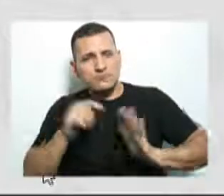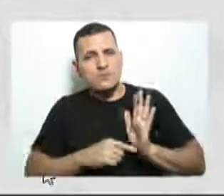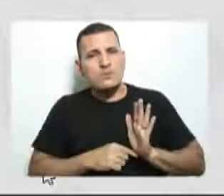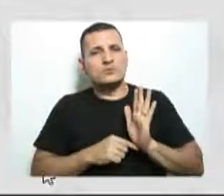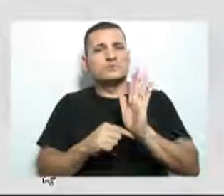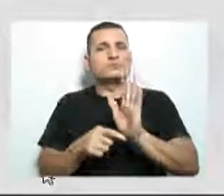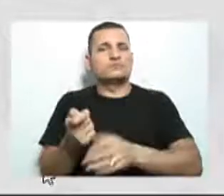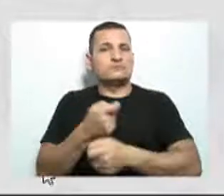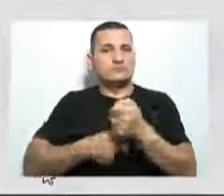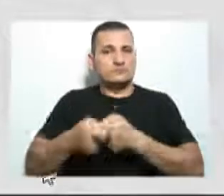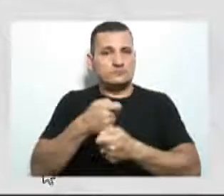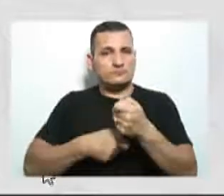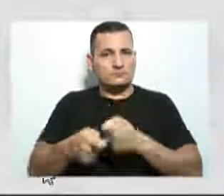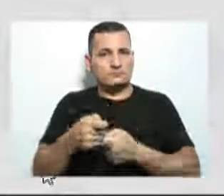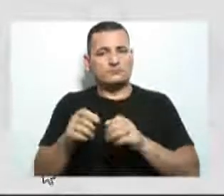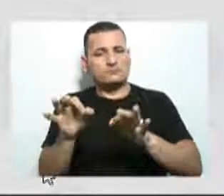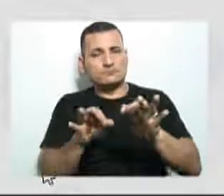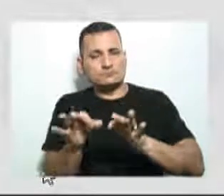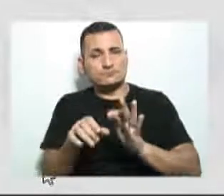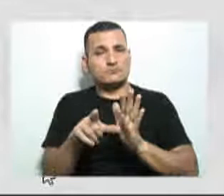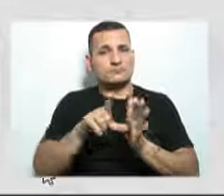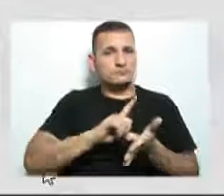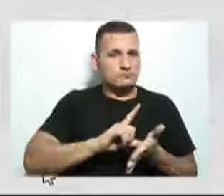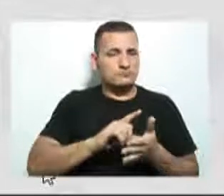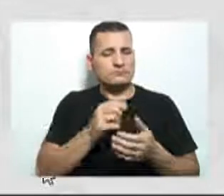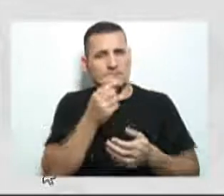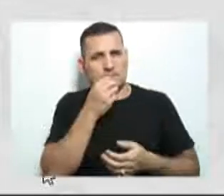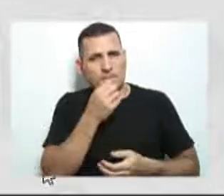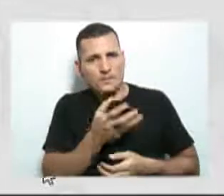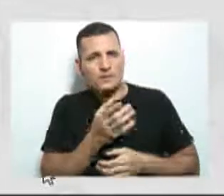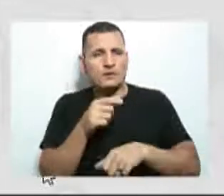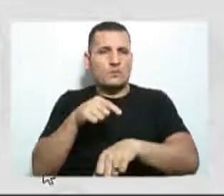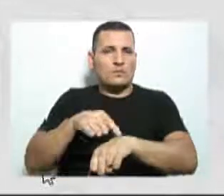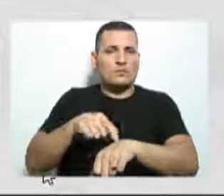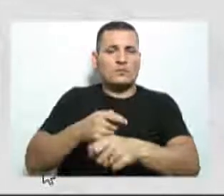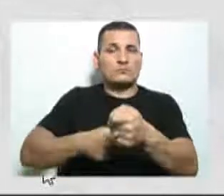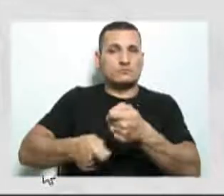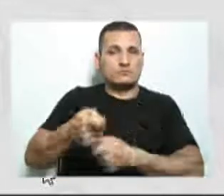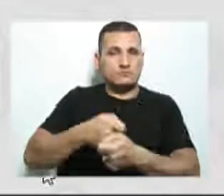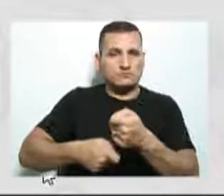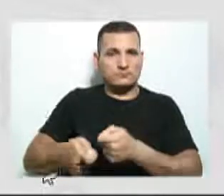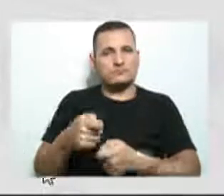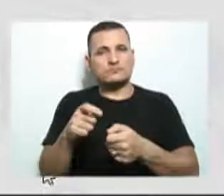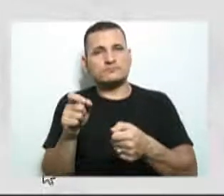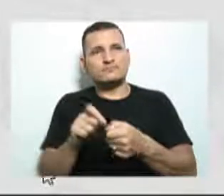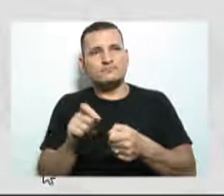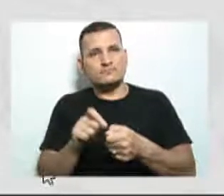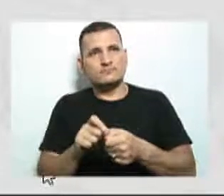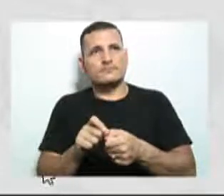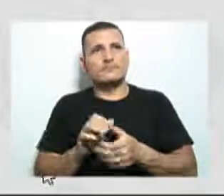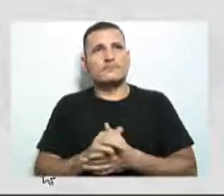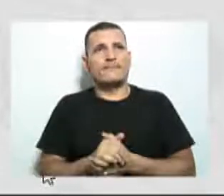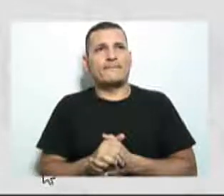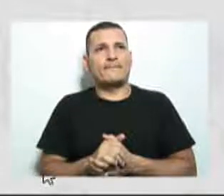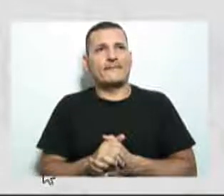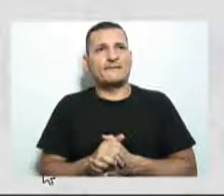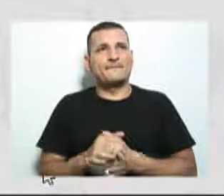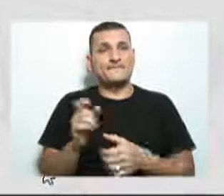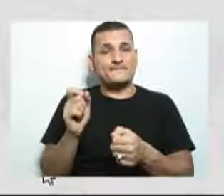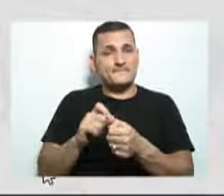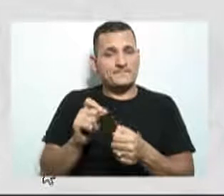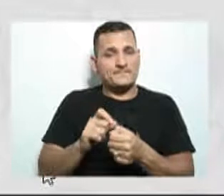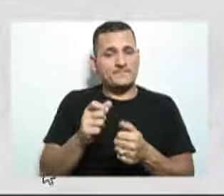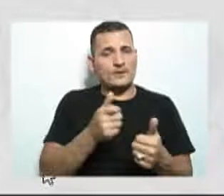na negociação, planejando antes, atuando bem no momento da negociação e fazendo, olha, eu grifo sempre isso, né? Fazendo